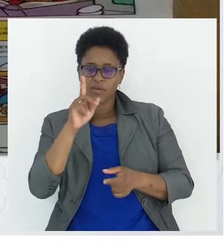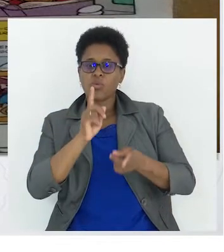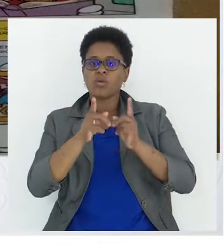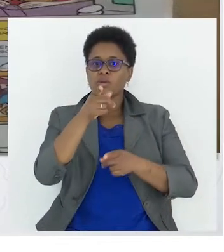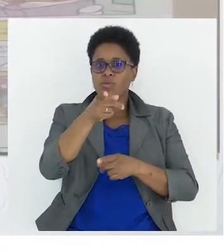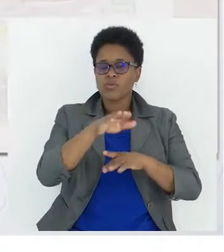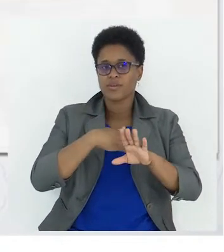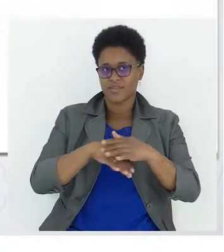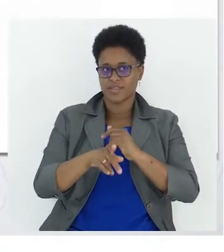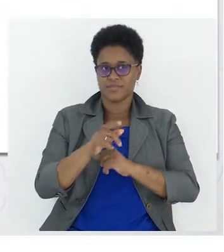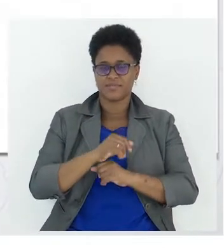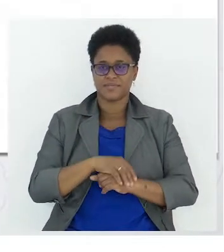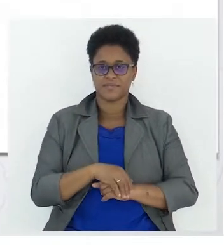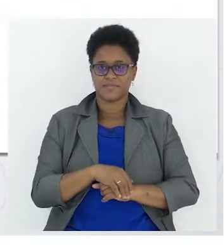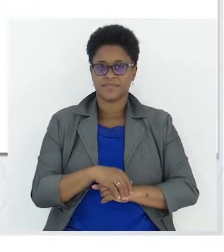fazer.